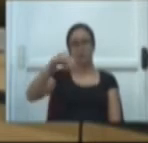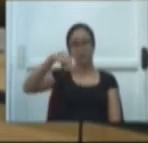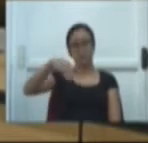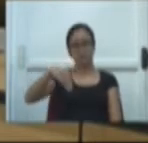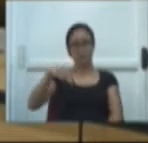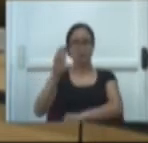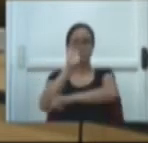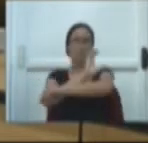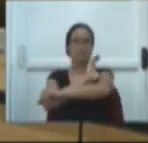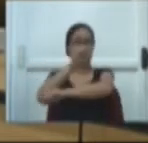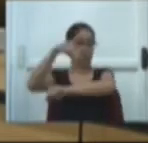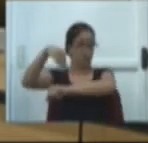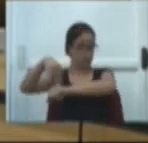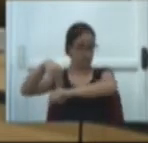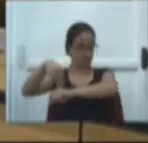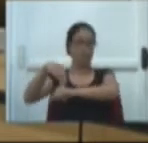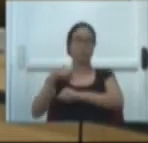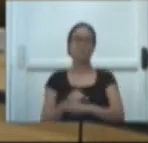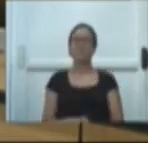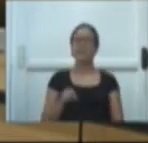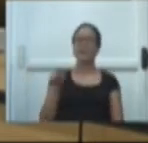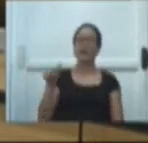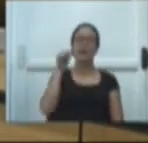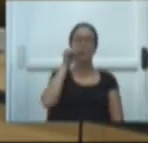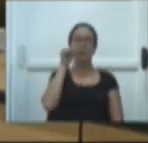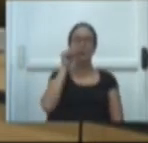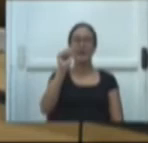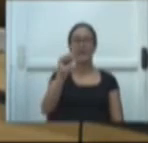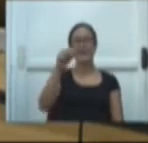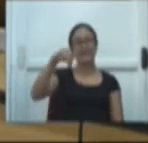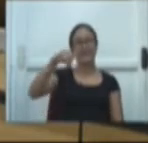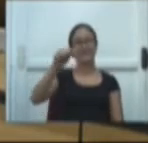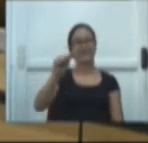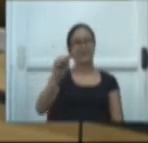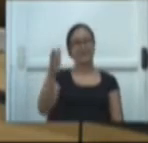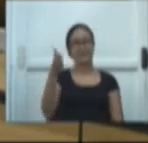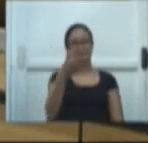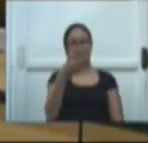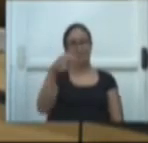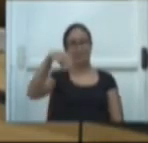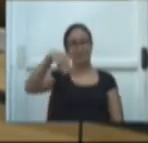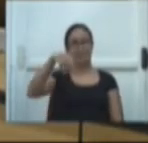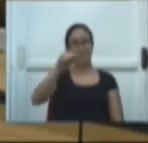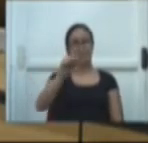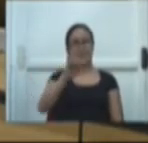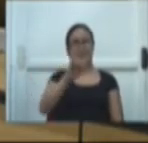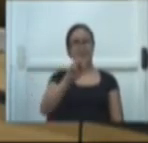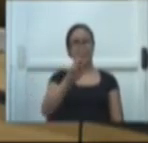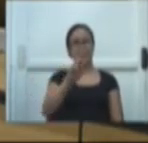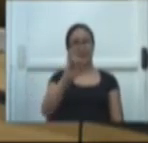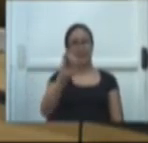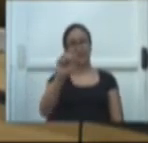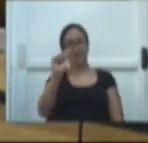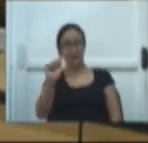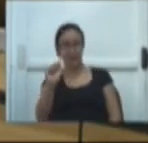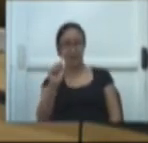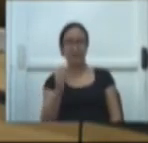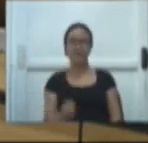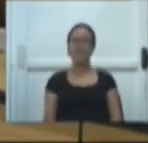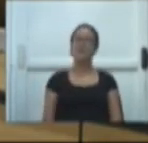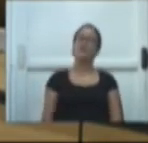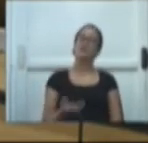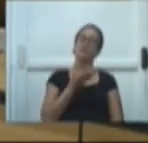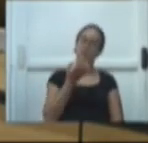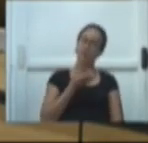Maria Sampaio. Quero reconhecer juntamente com os vereadores a contribuição do homenageado para a nossa